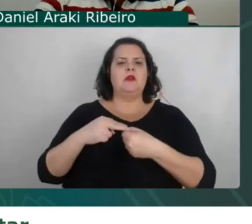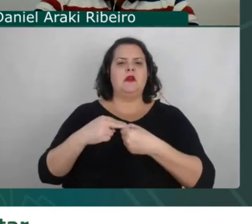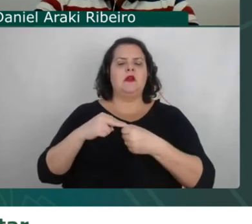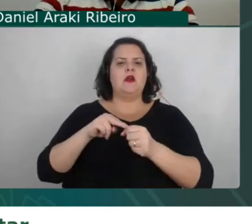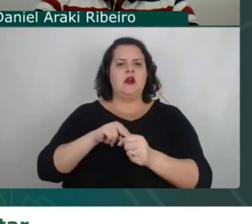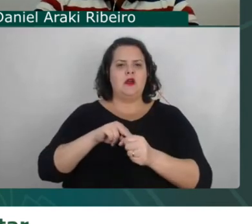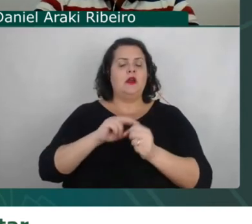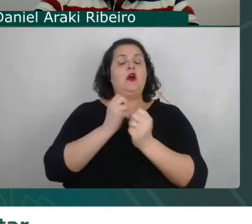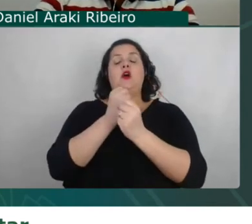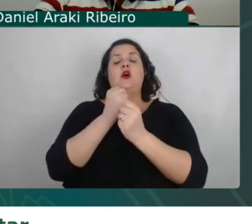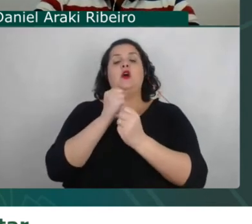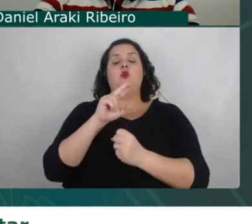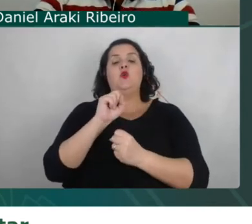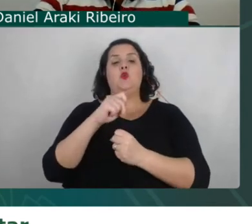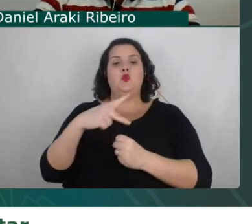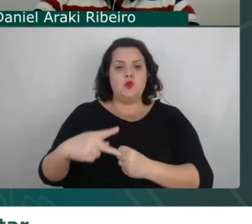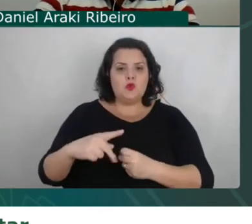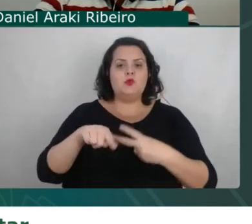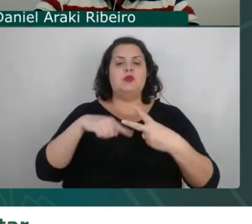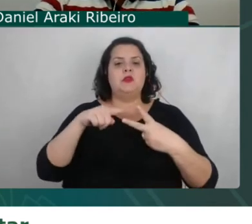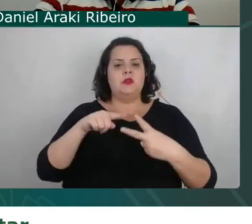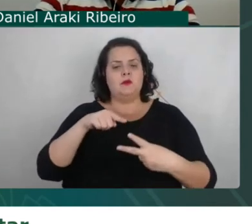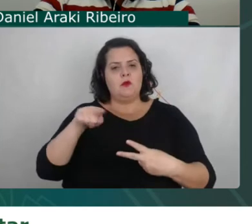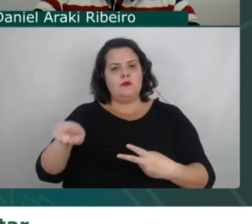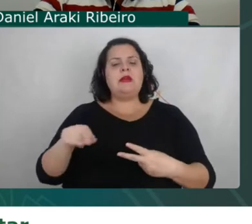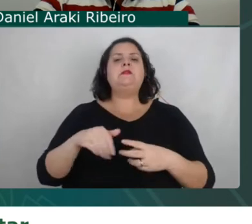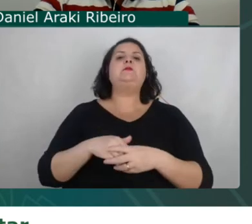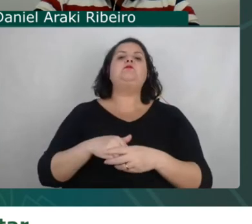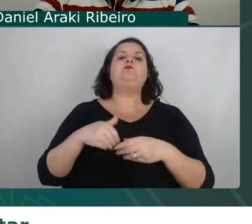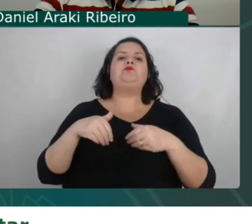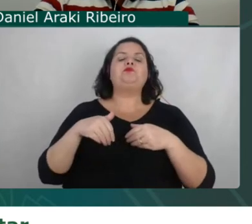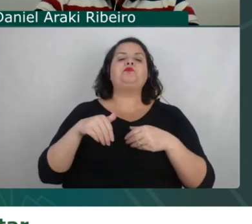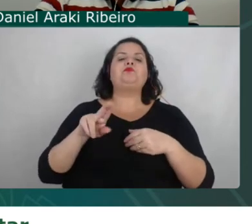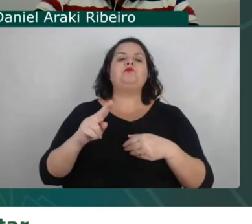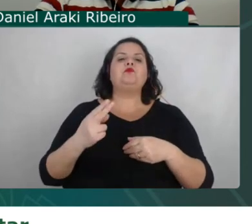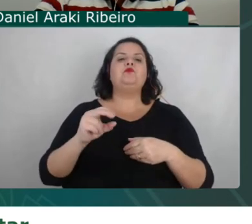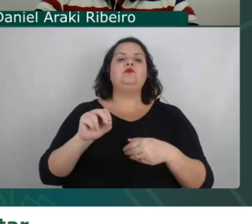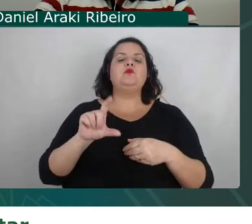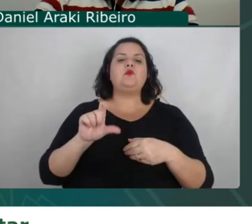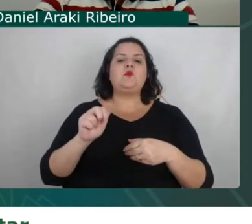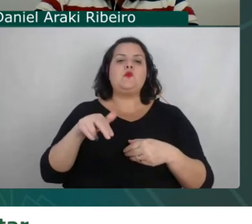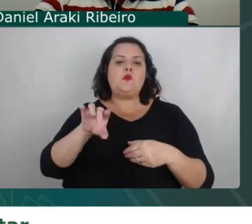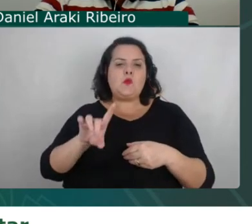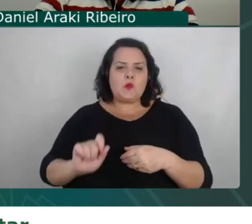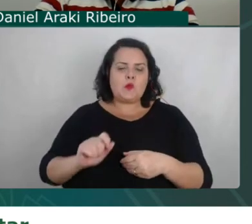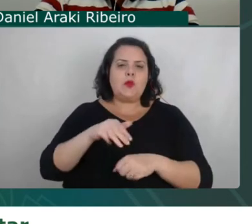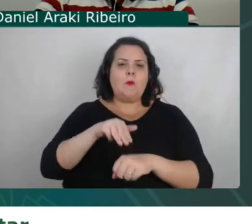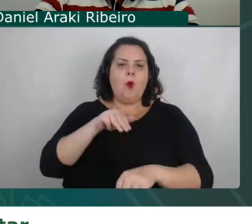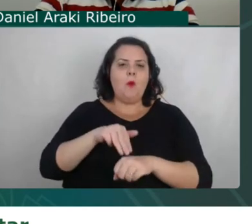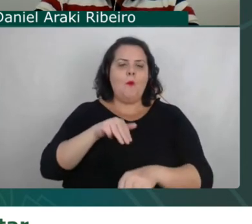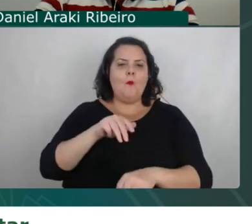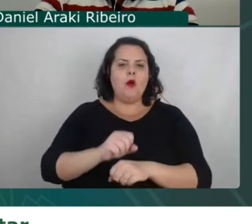na Universidade de Leiden, na Holanda. Tem um currículo, né, excepcional